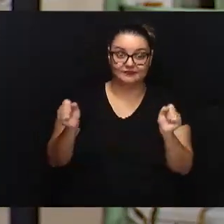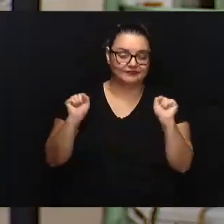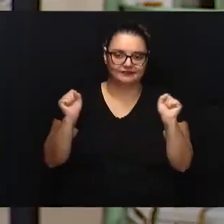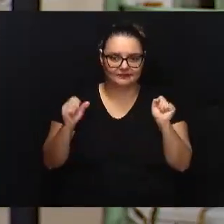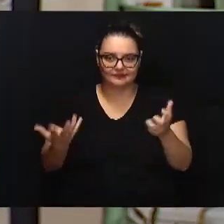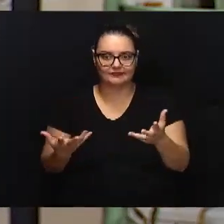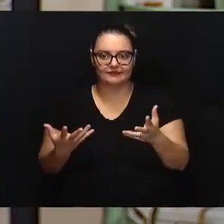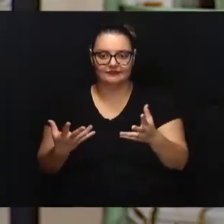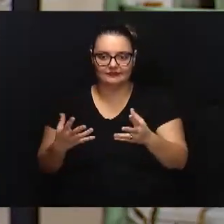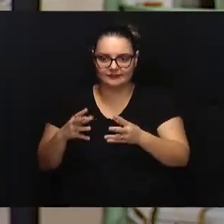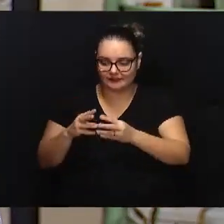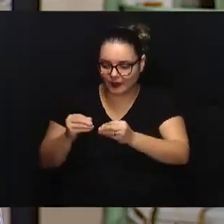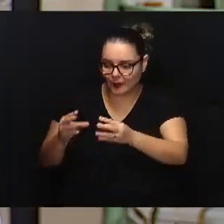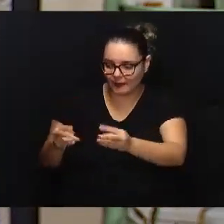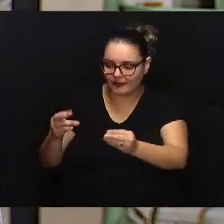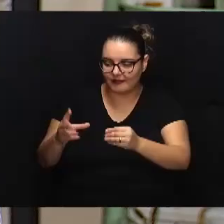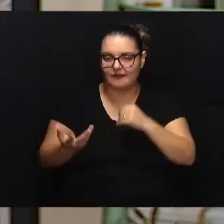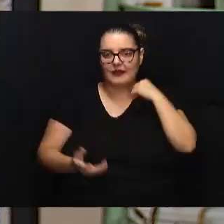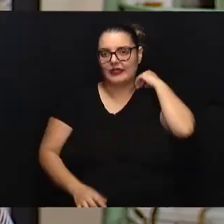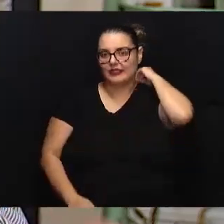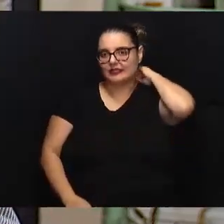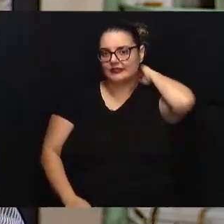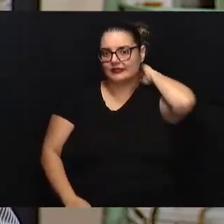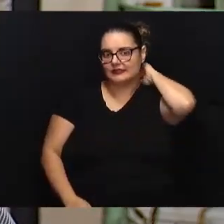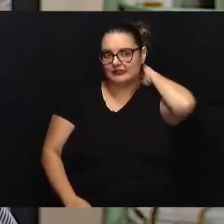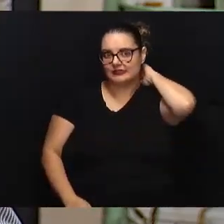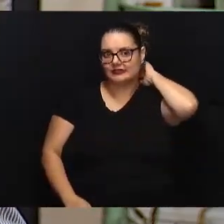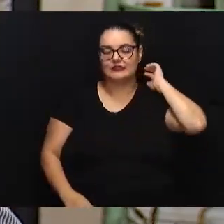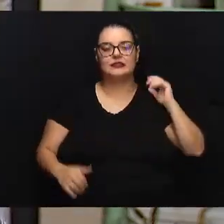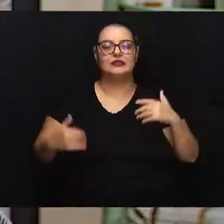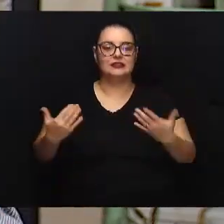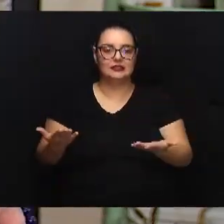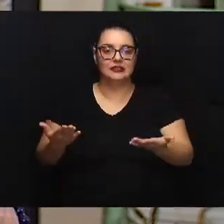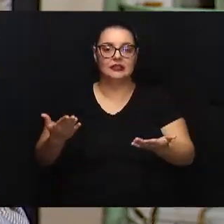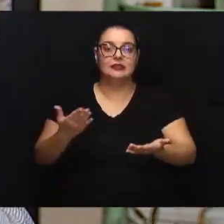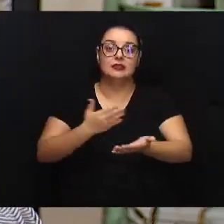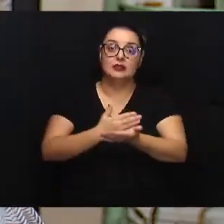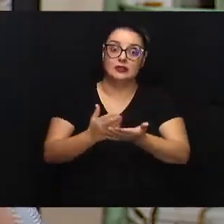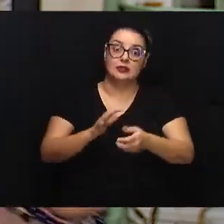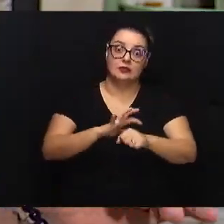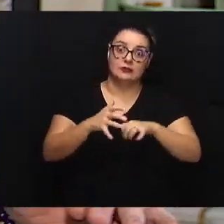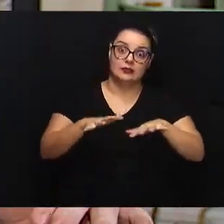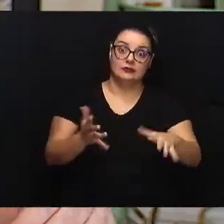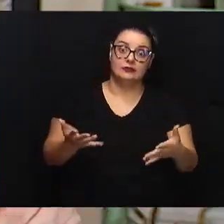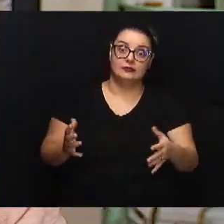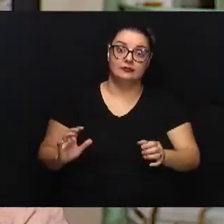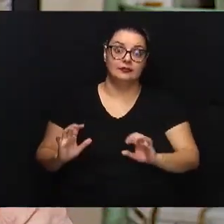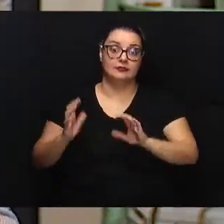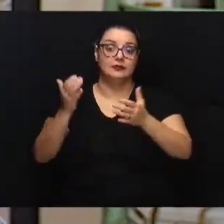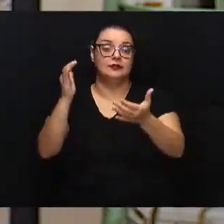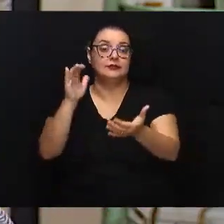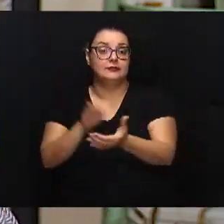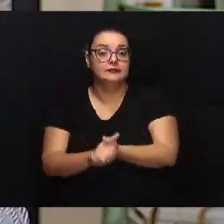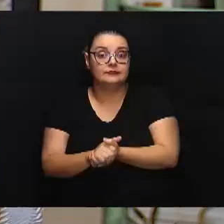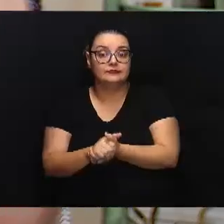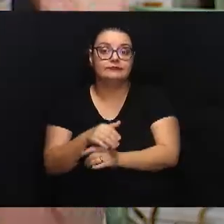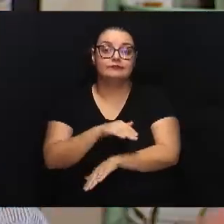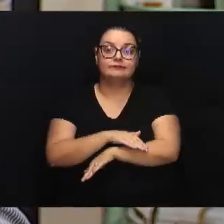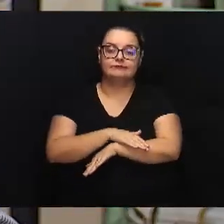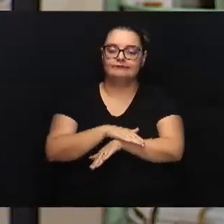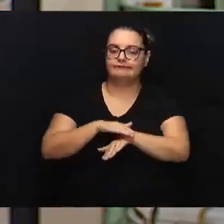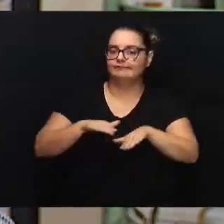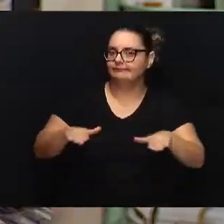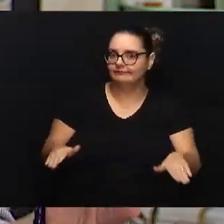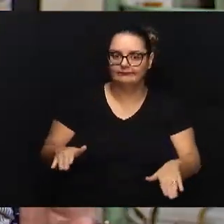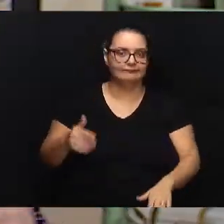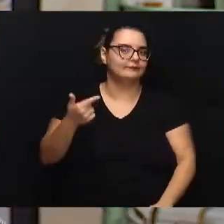né? E aí foi que entrou a pandemia e as festas de casamento pararam, não tinha mais